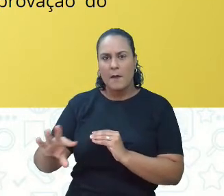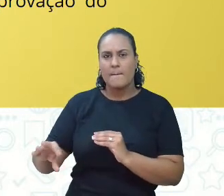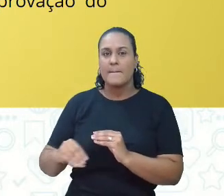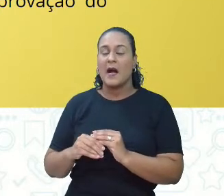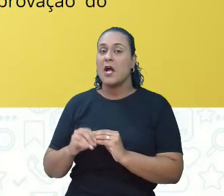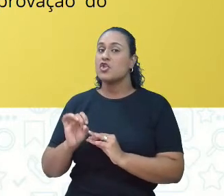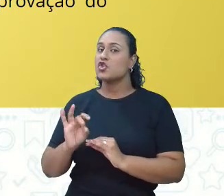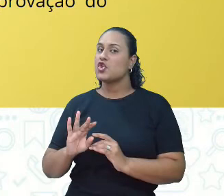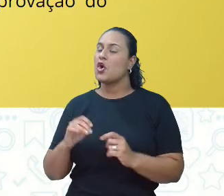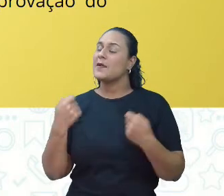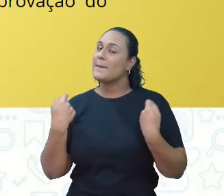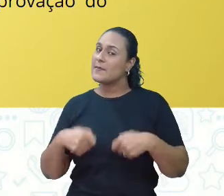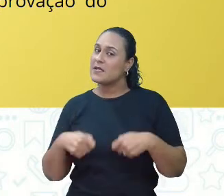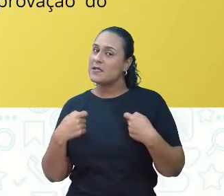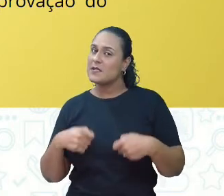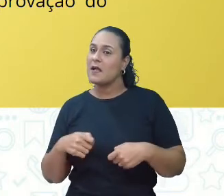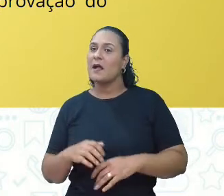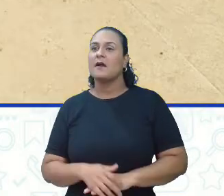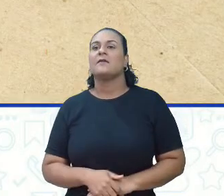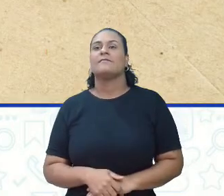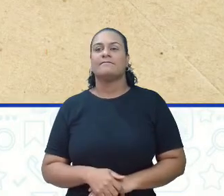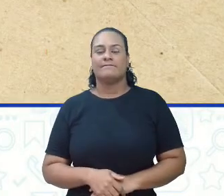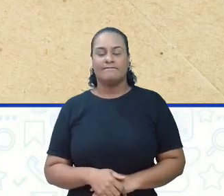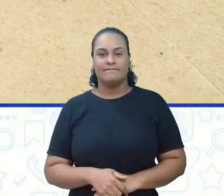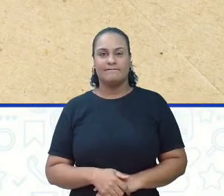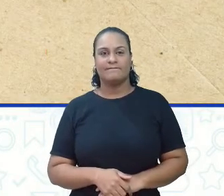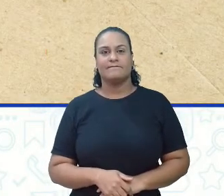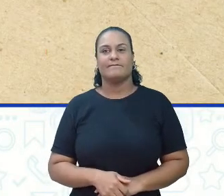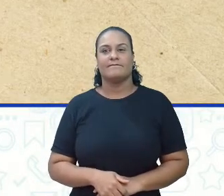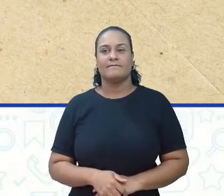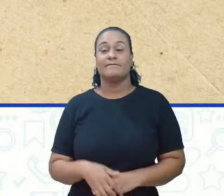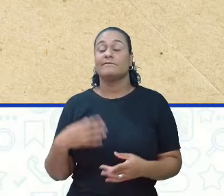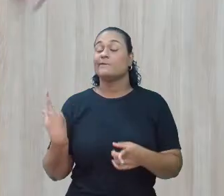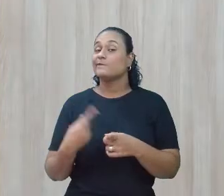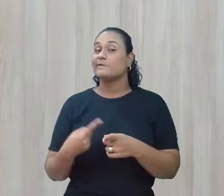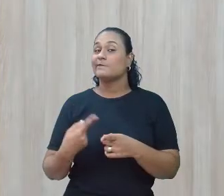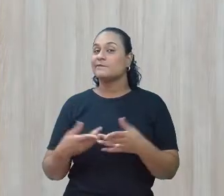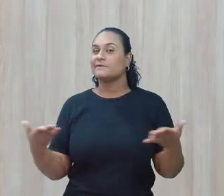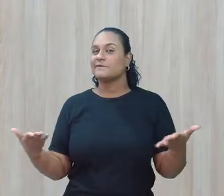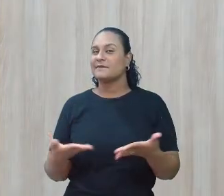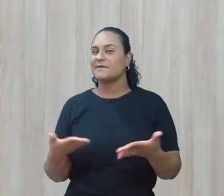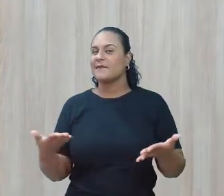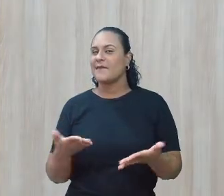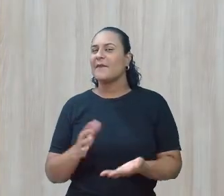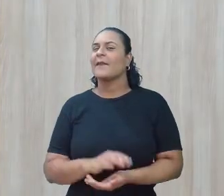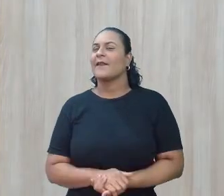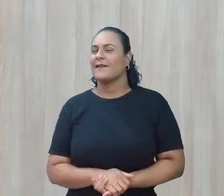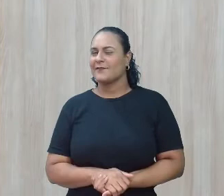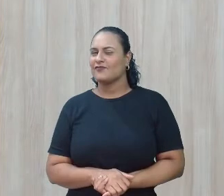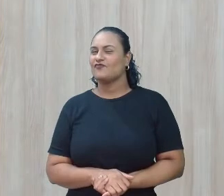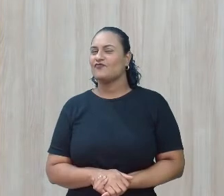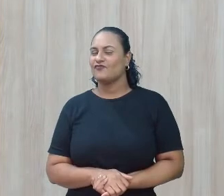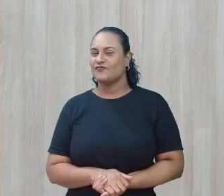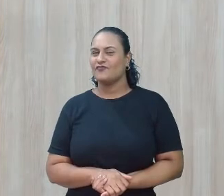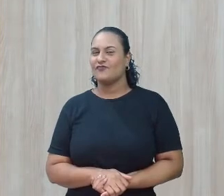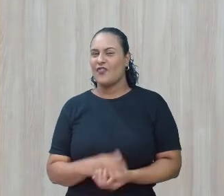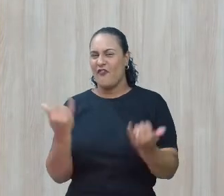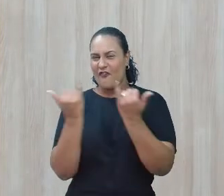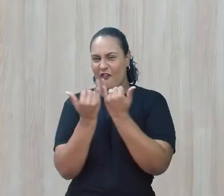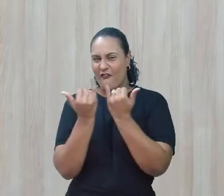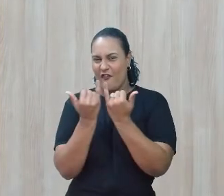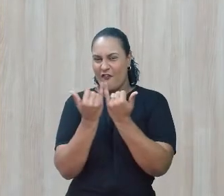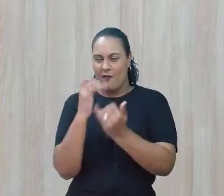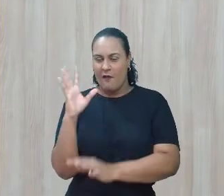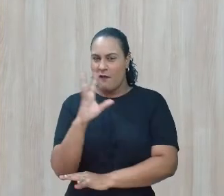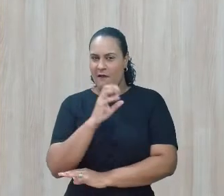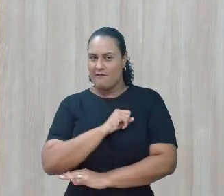necessário. Assim, de seu nome, despeça-se, tá? Porque agora vamos chegar à parte o quê? Da fofoquinha amorosa, que é aquela parte